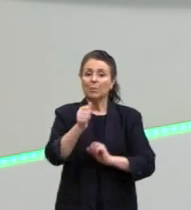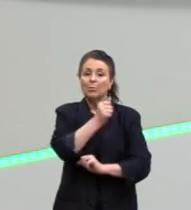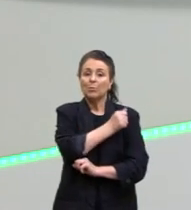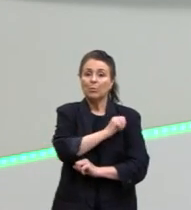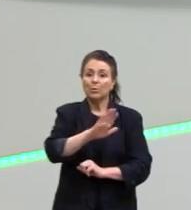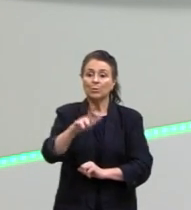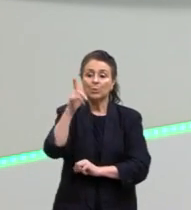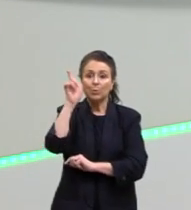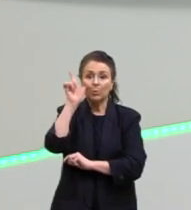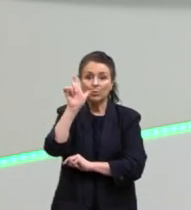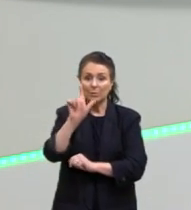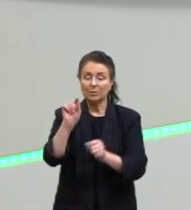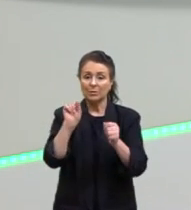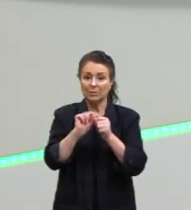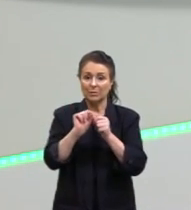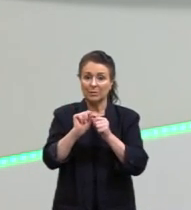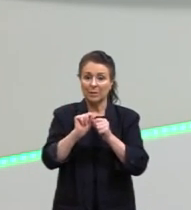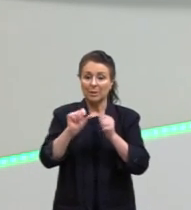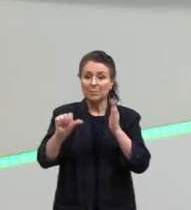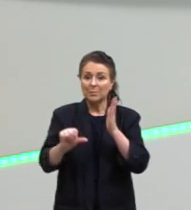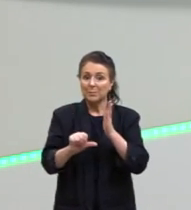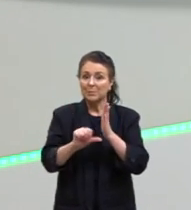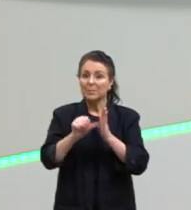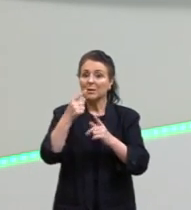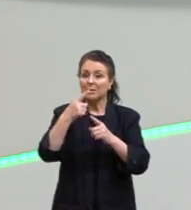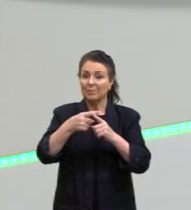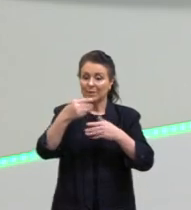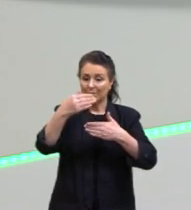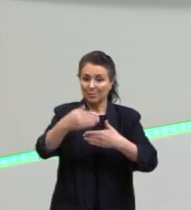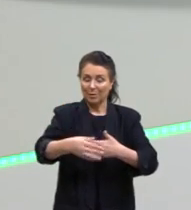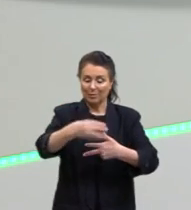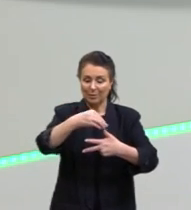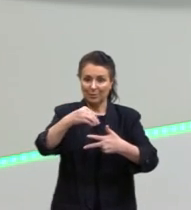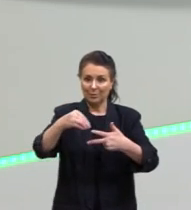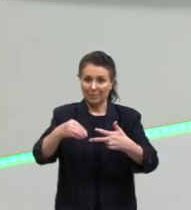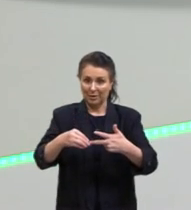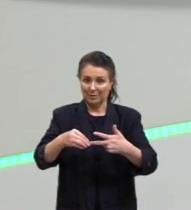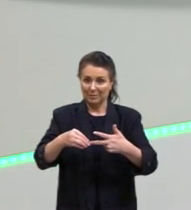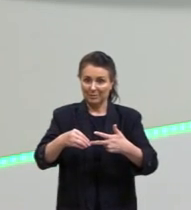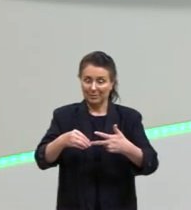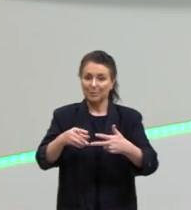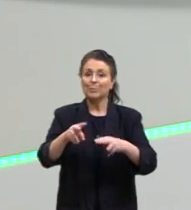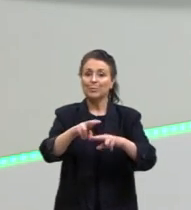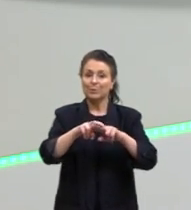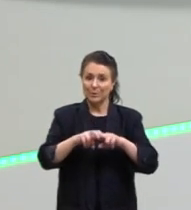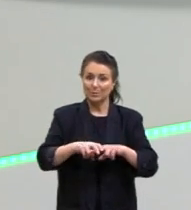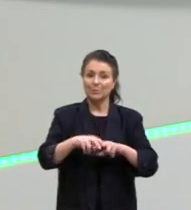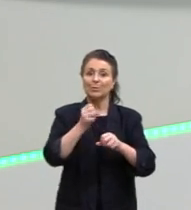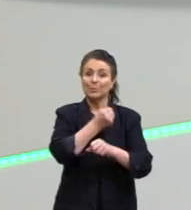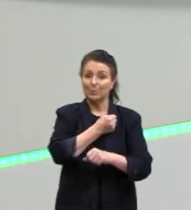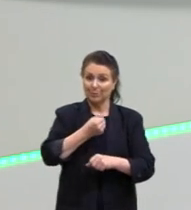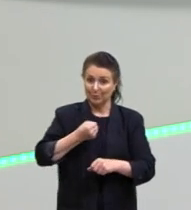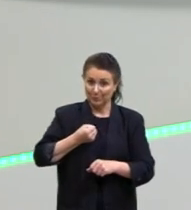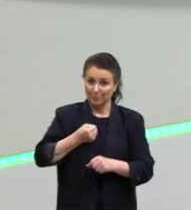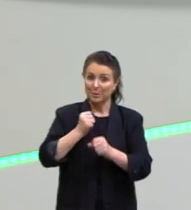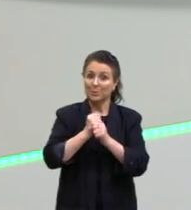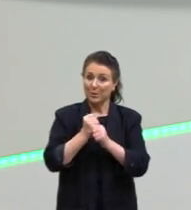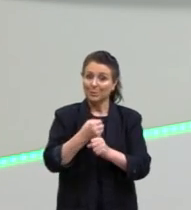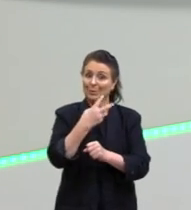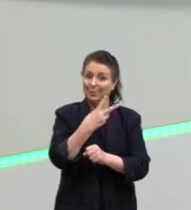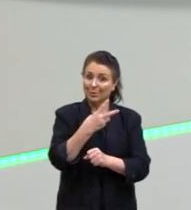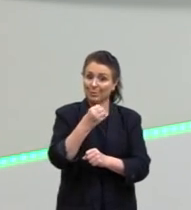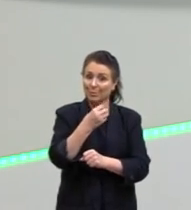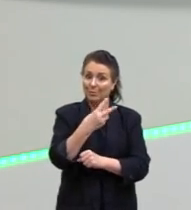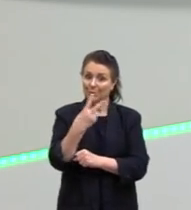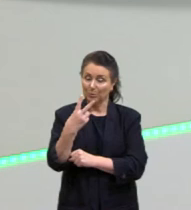alunos que não conseguiram efetuar a primeira aplicação da prova então por isso ela consta como Enem 2022 ela é uma